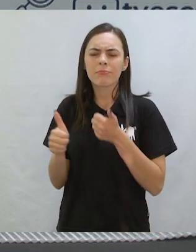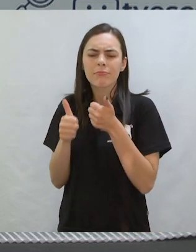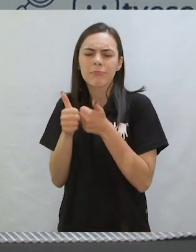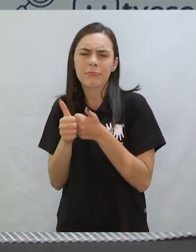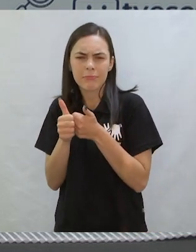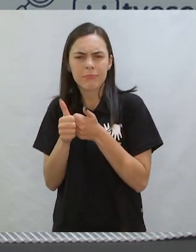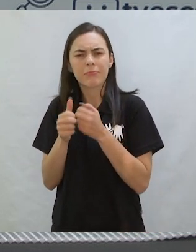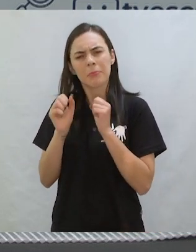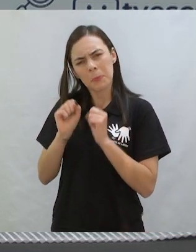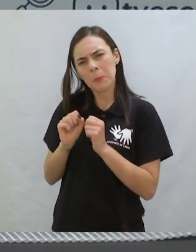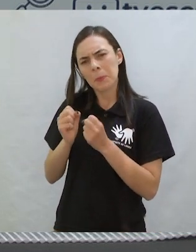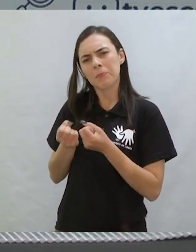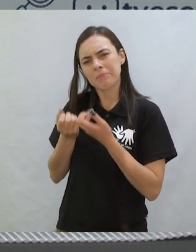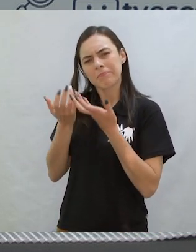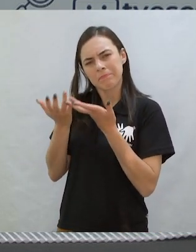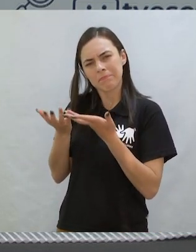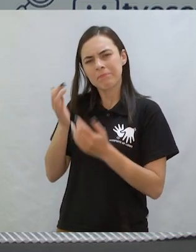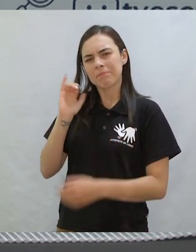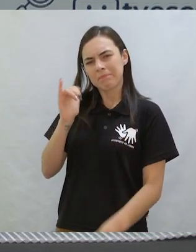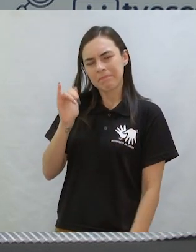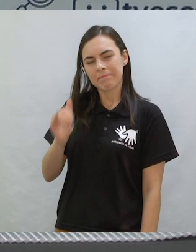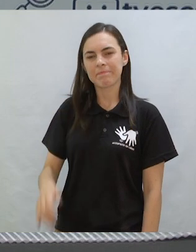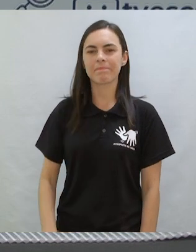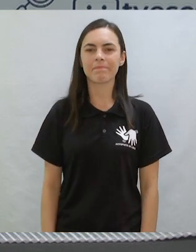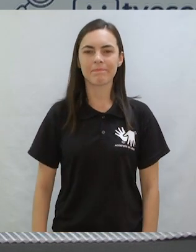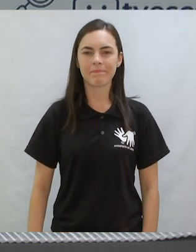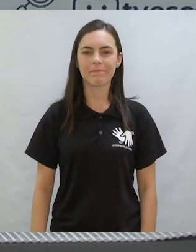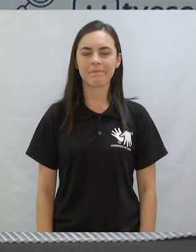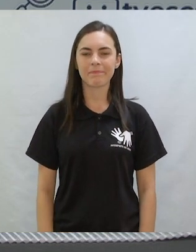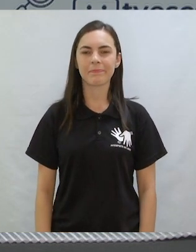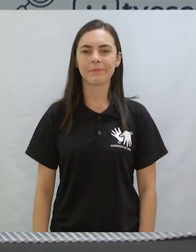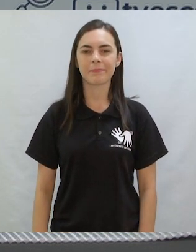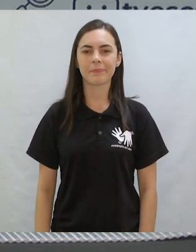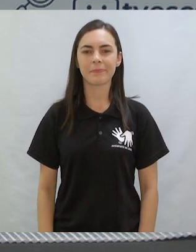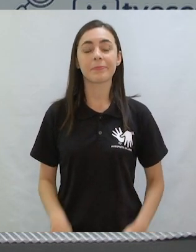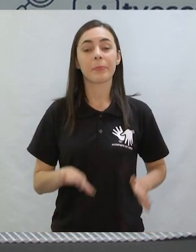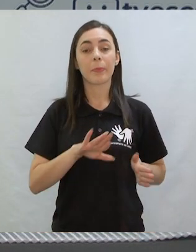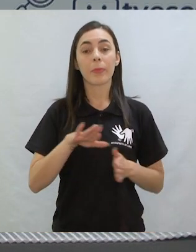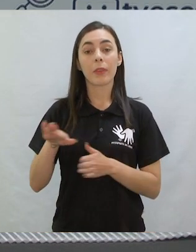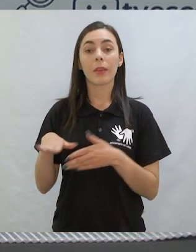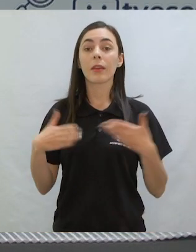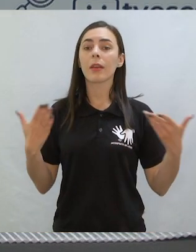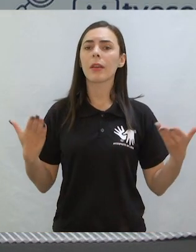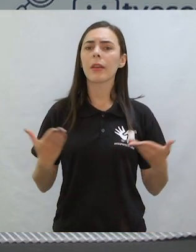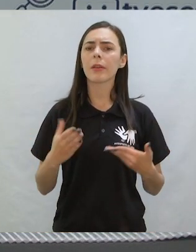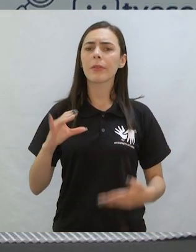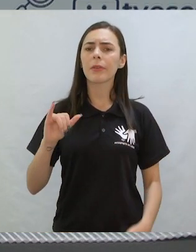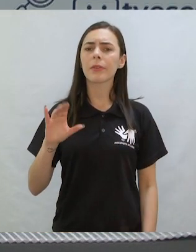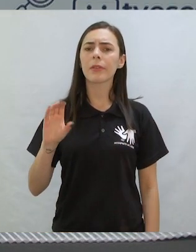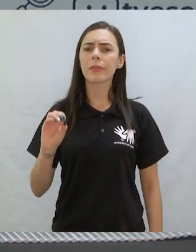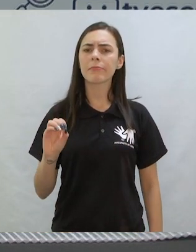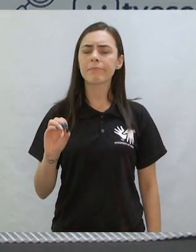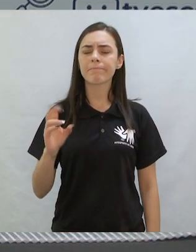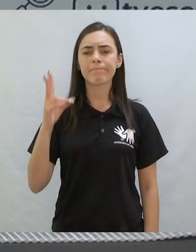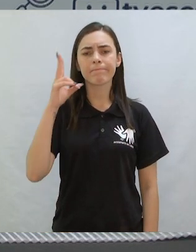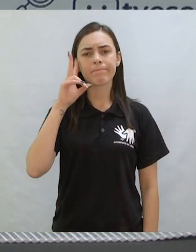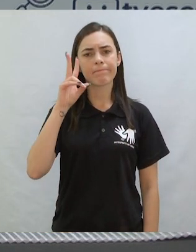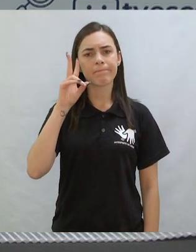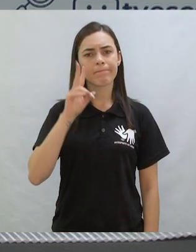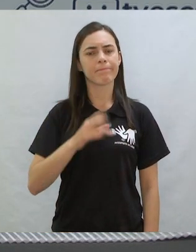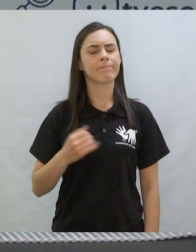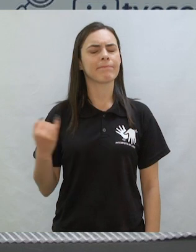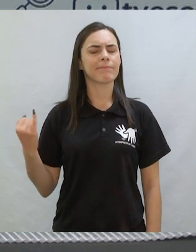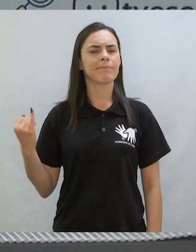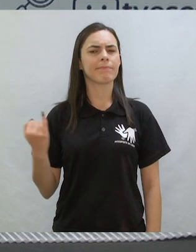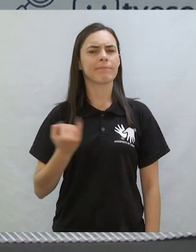Para quem está próximo de você, conte também essa história. E aí, veja só, o Caio veio aqui para